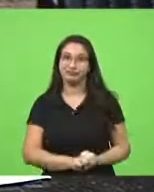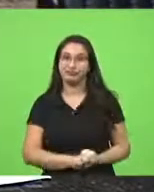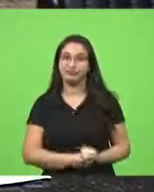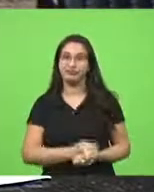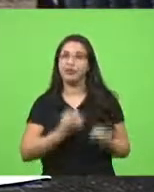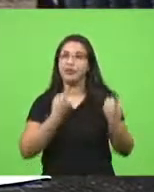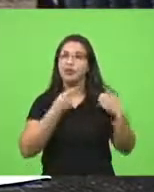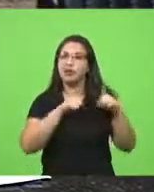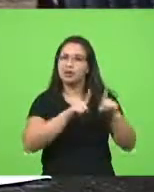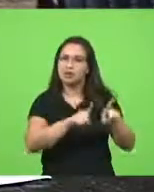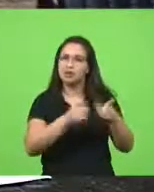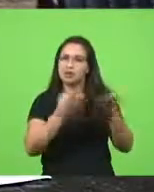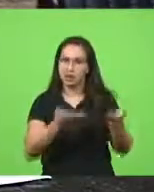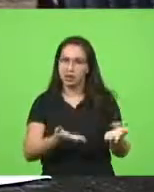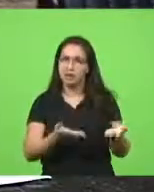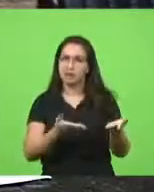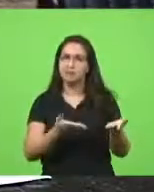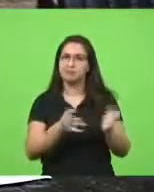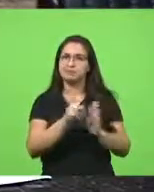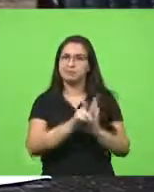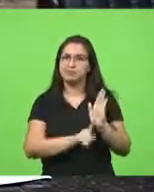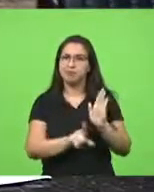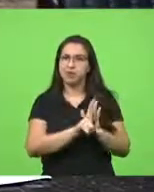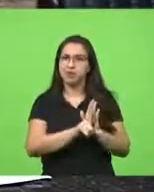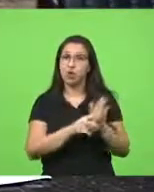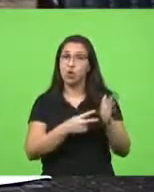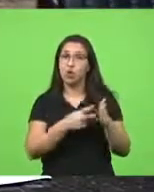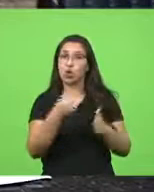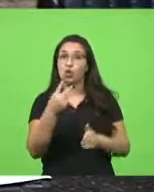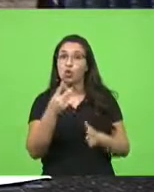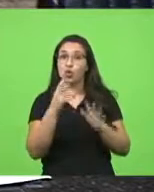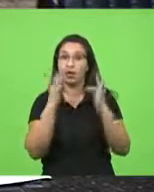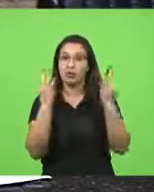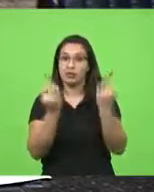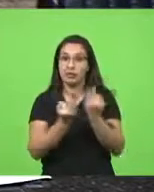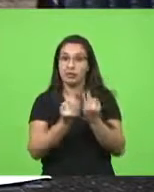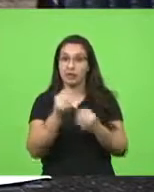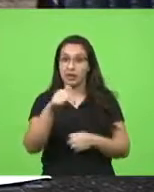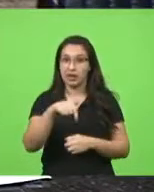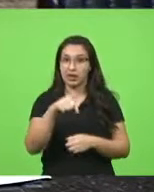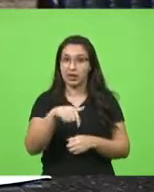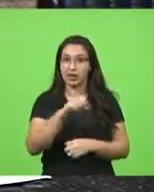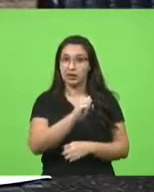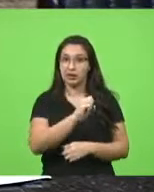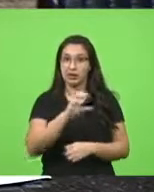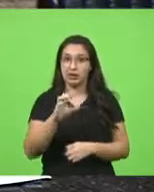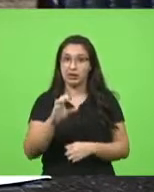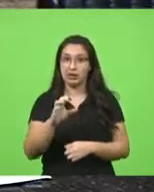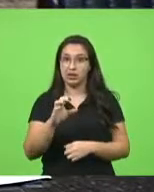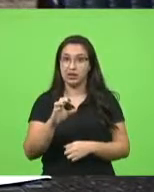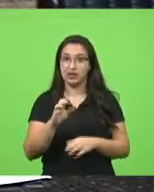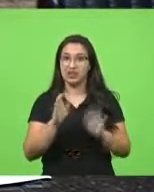esse projeto, 2 famílias, pelo menos em Santa Catarina, foram